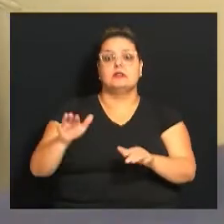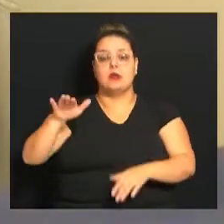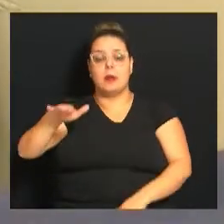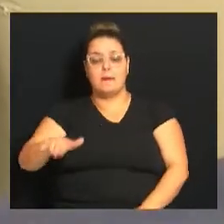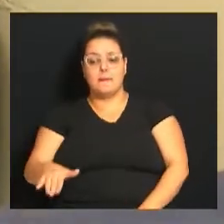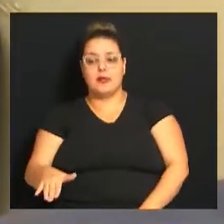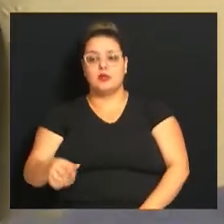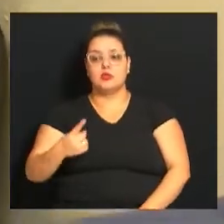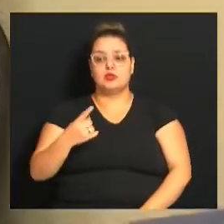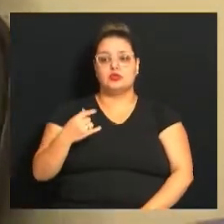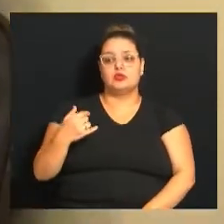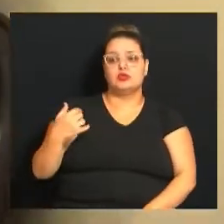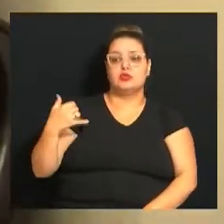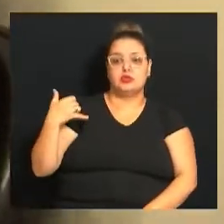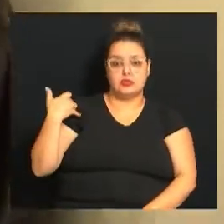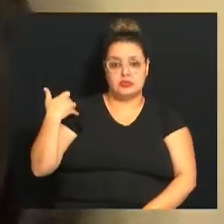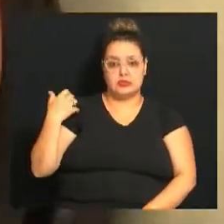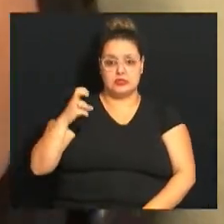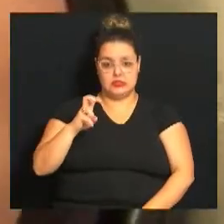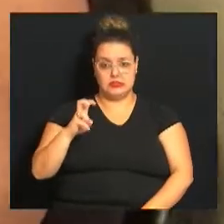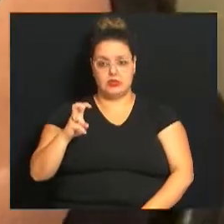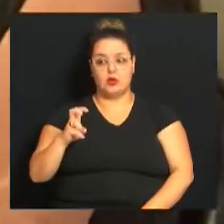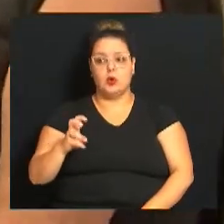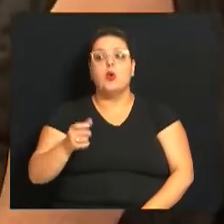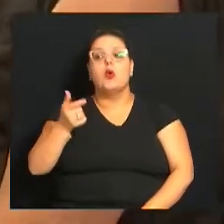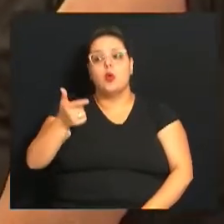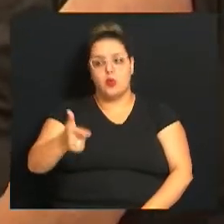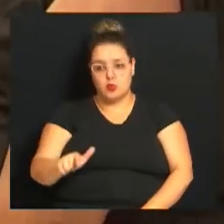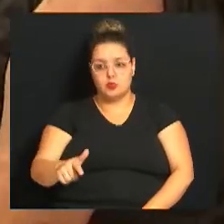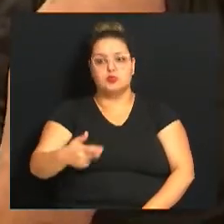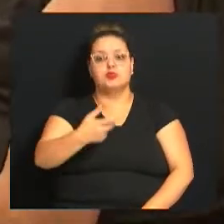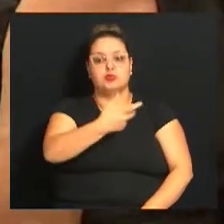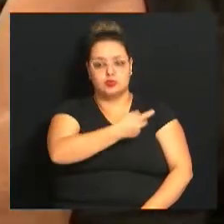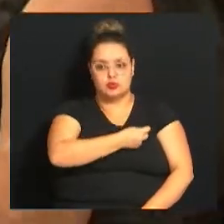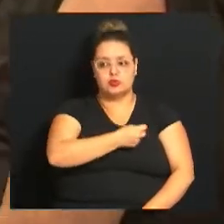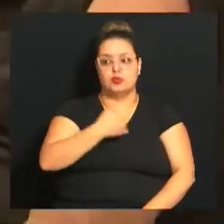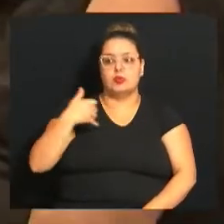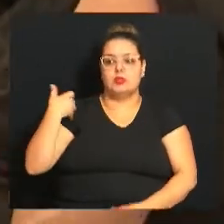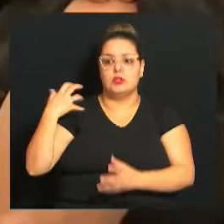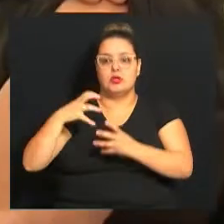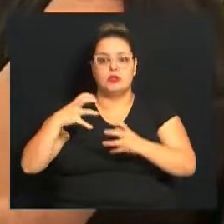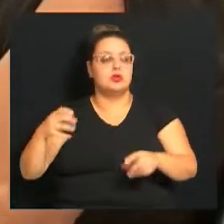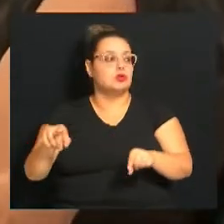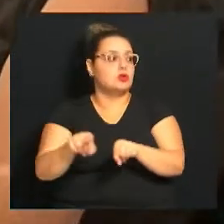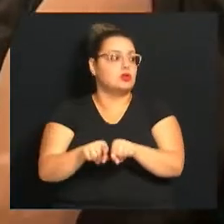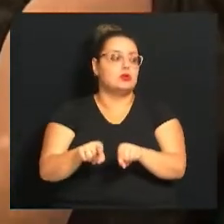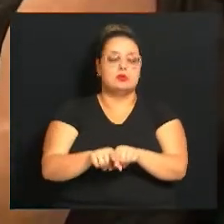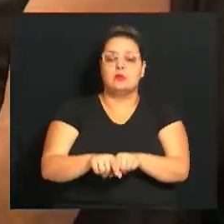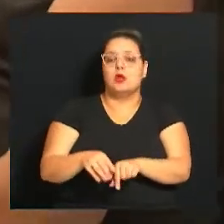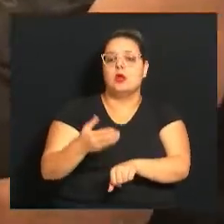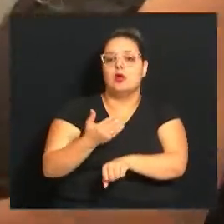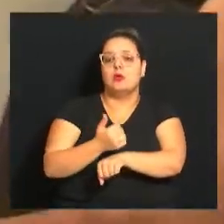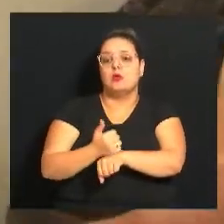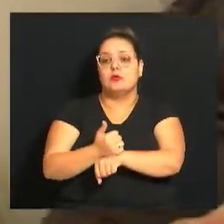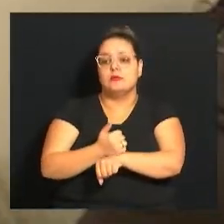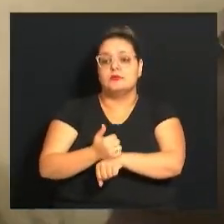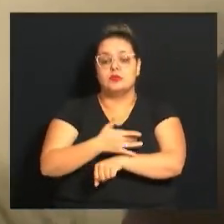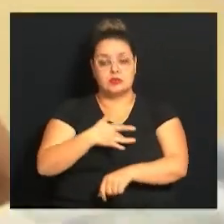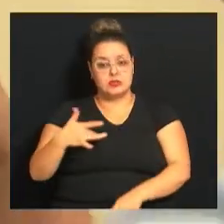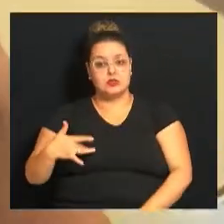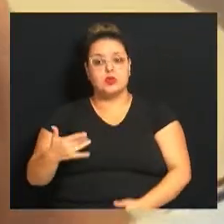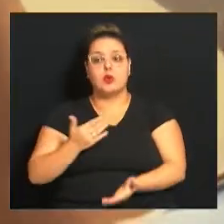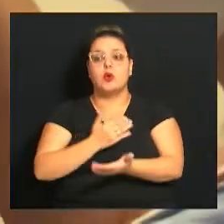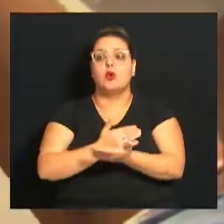gestantes e puérperas, continuam sendo vacinados idosos e também profissionais de saúde. Começaram lá